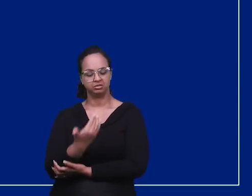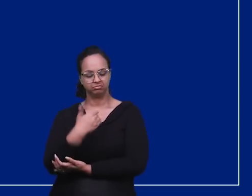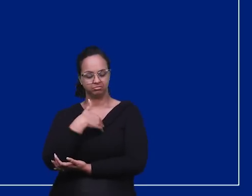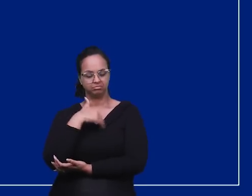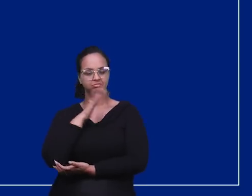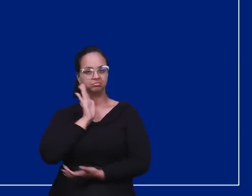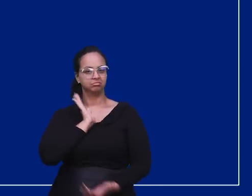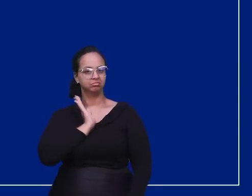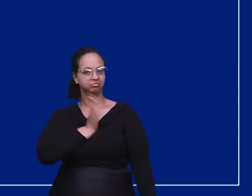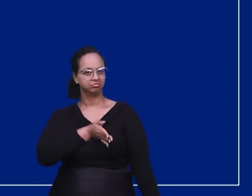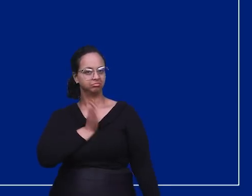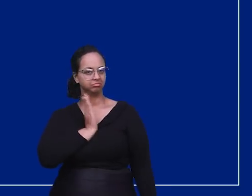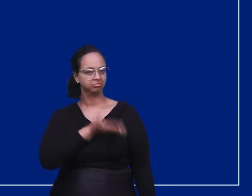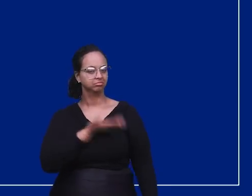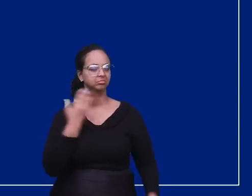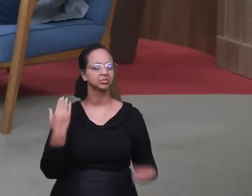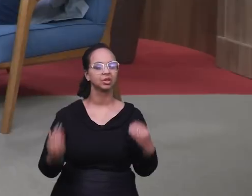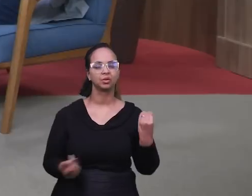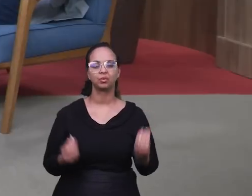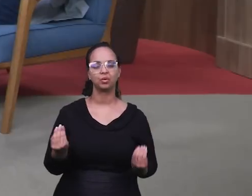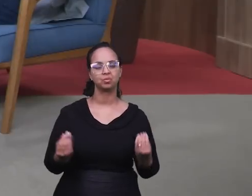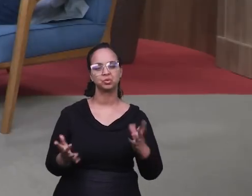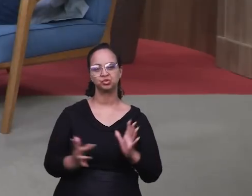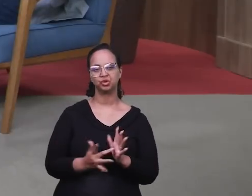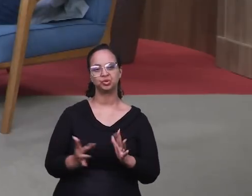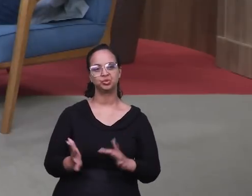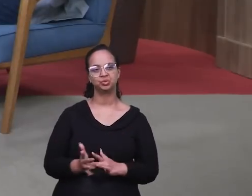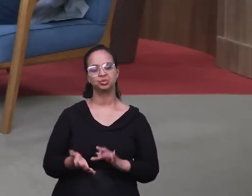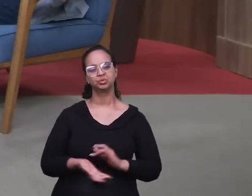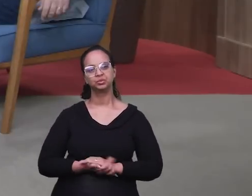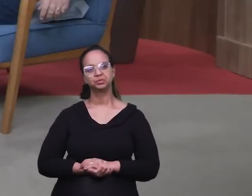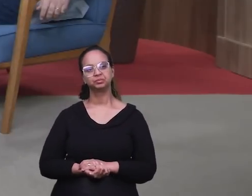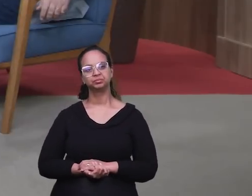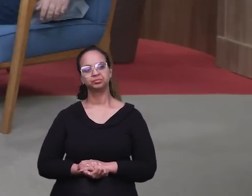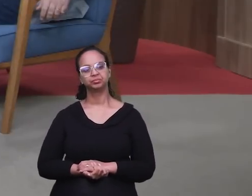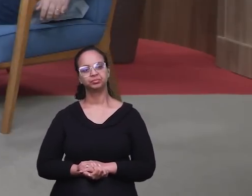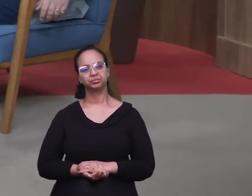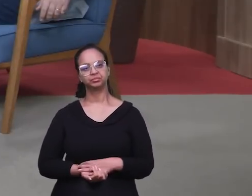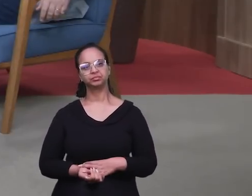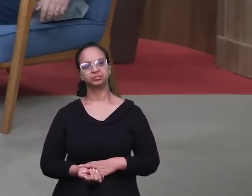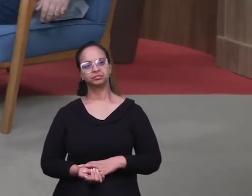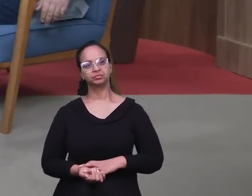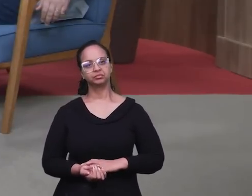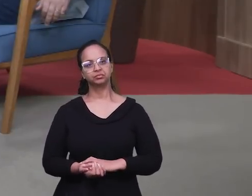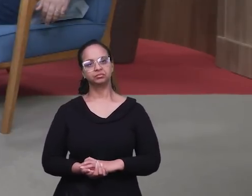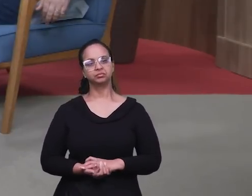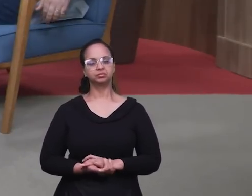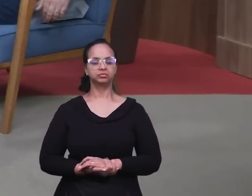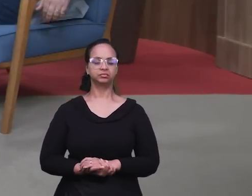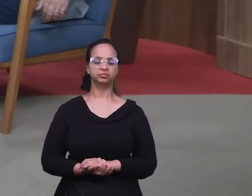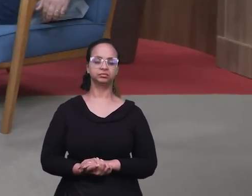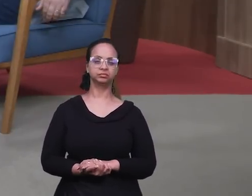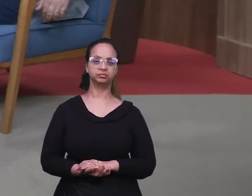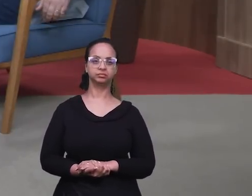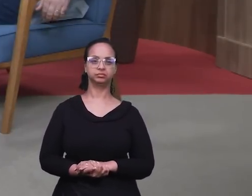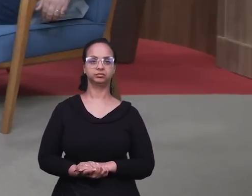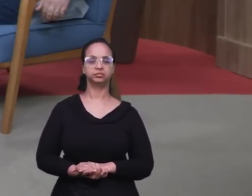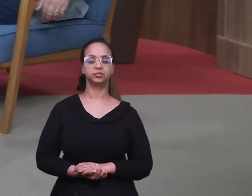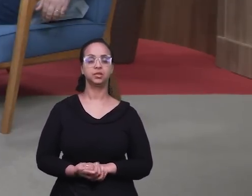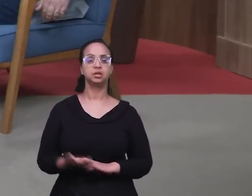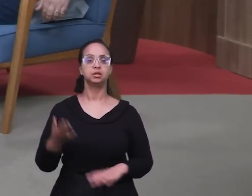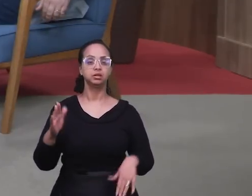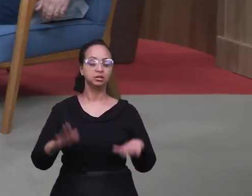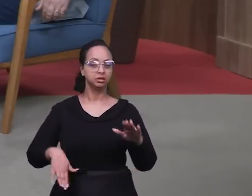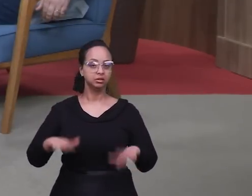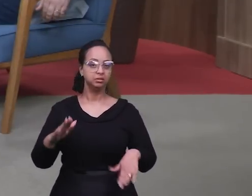entre os meus seios. Como que a gente pode identificar Jesus aqui? Olha só, talvez